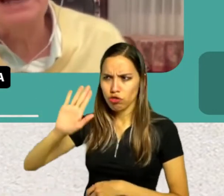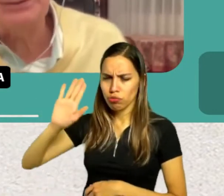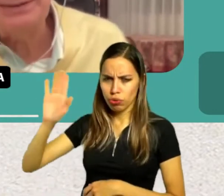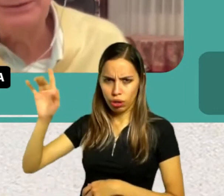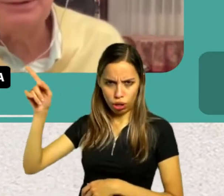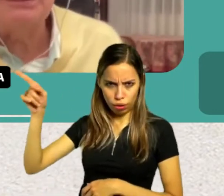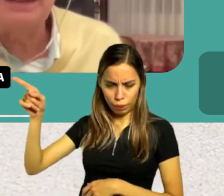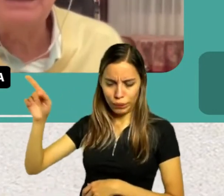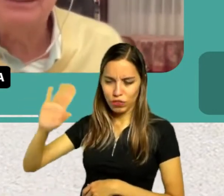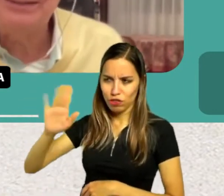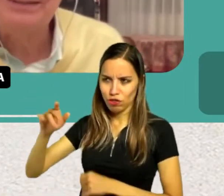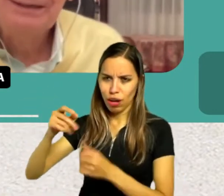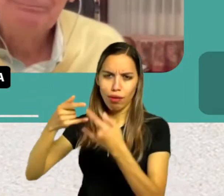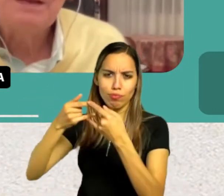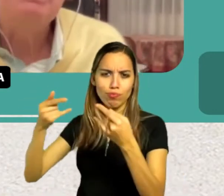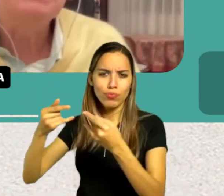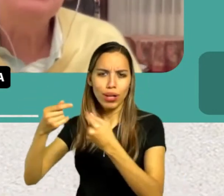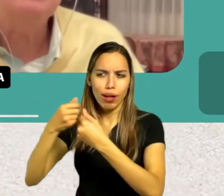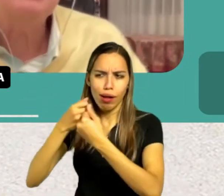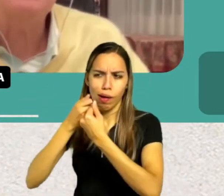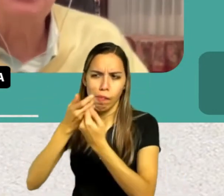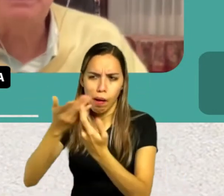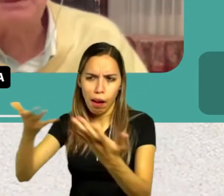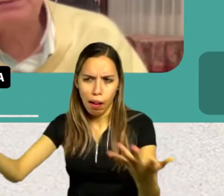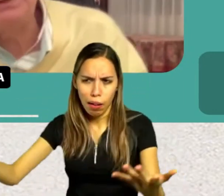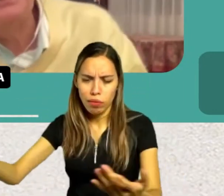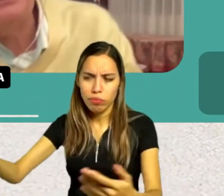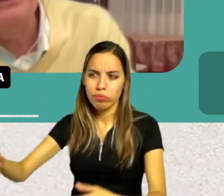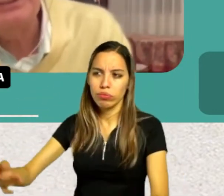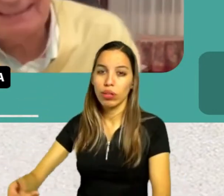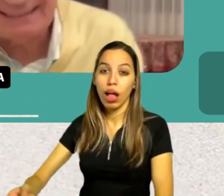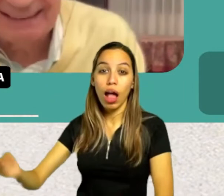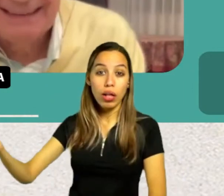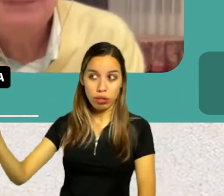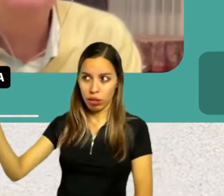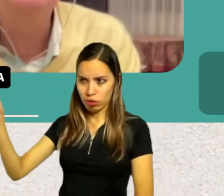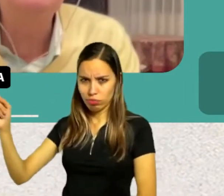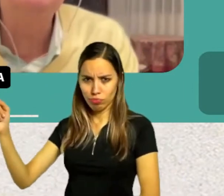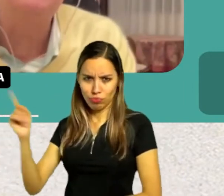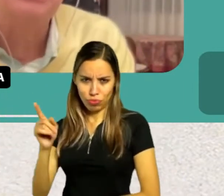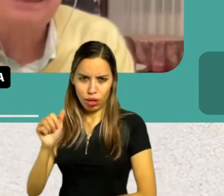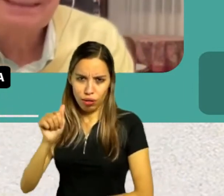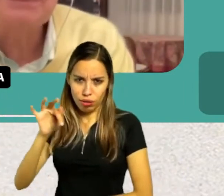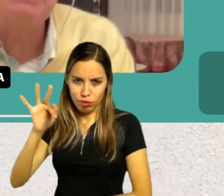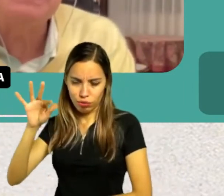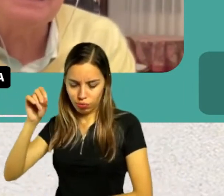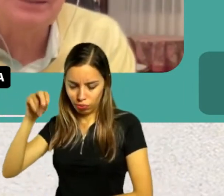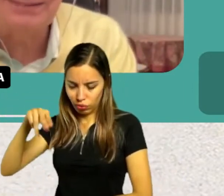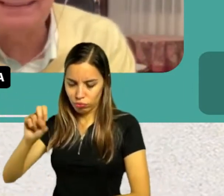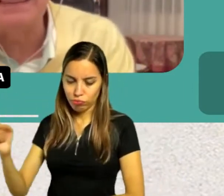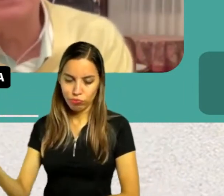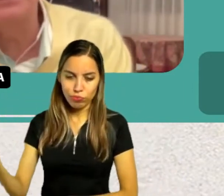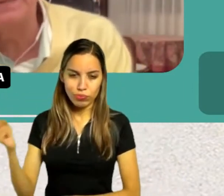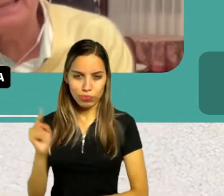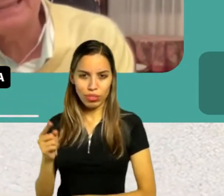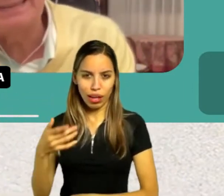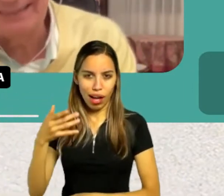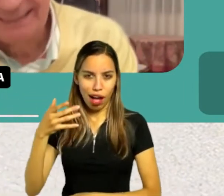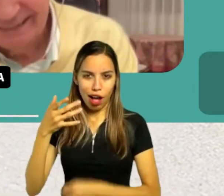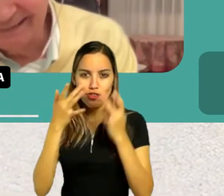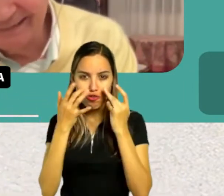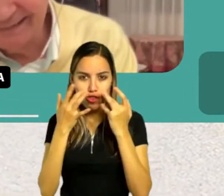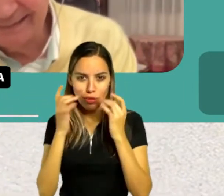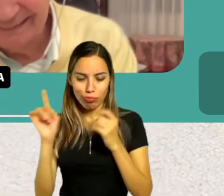do teatro, lá do evento, pedindo desculpa para as pessoas, de um em um, explicando o que tinha